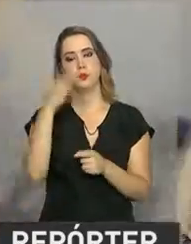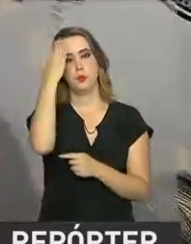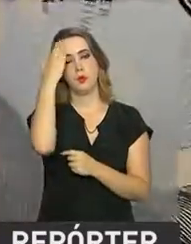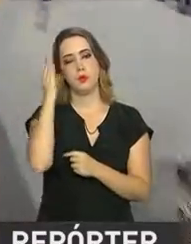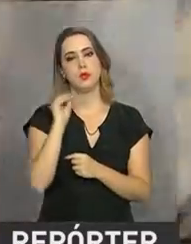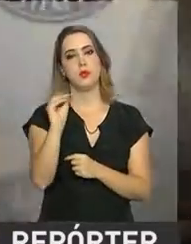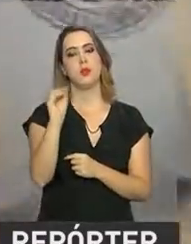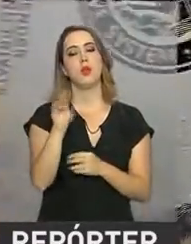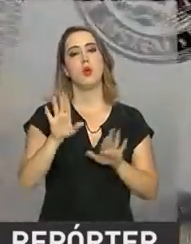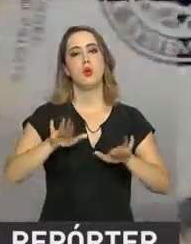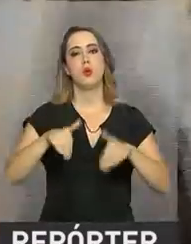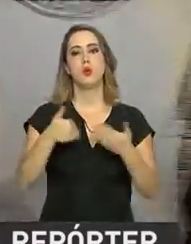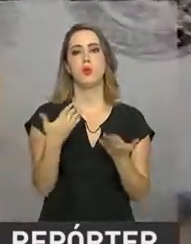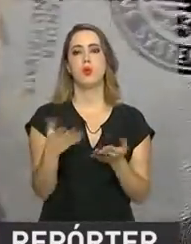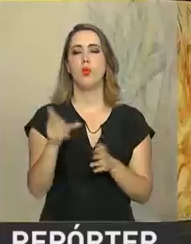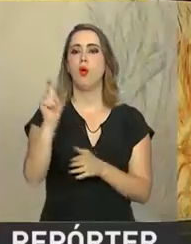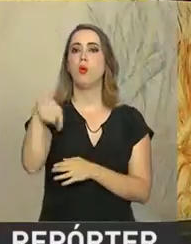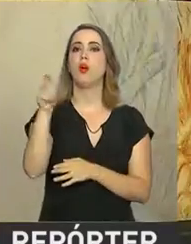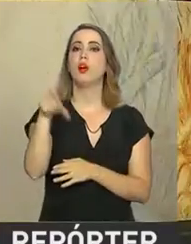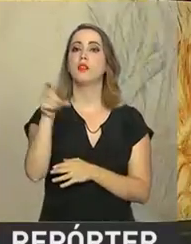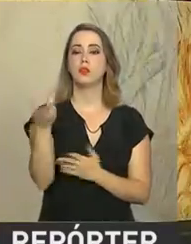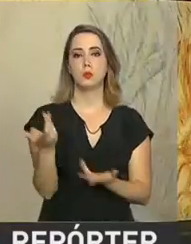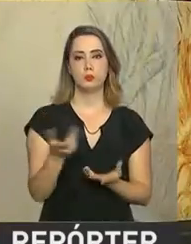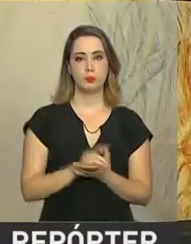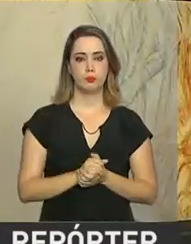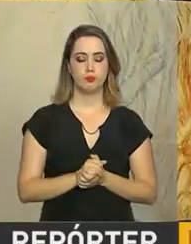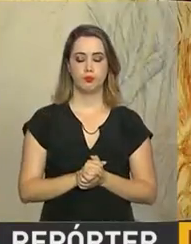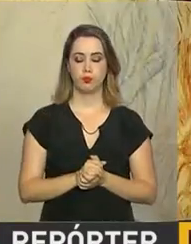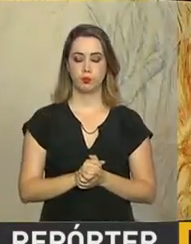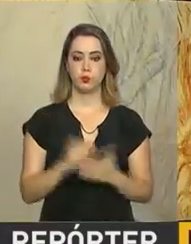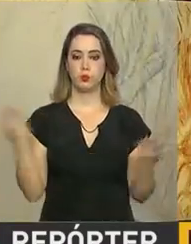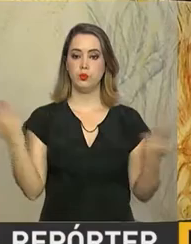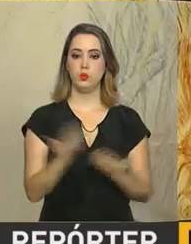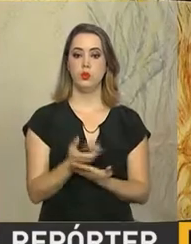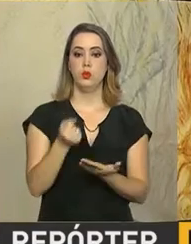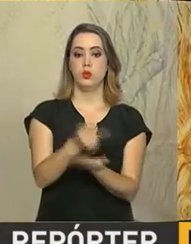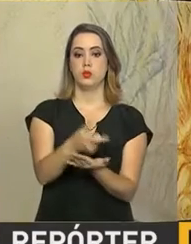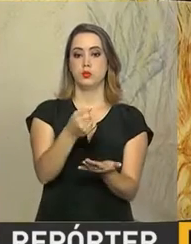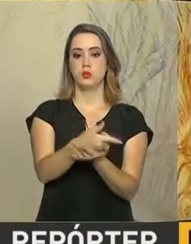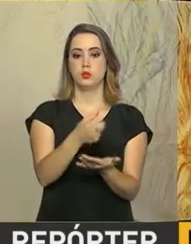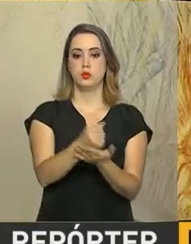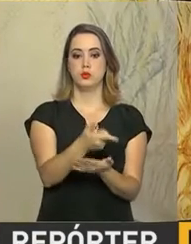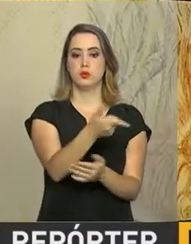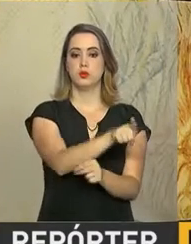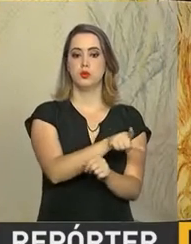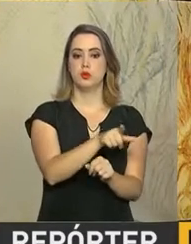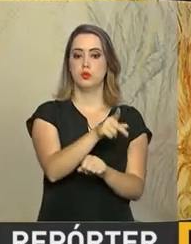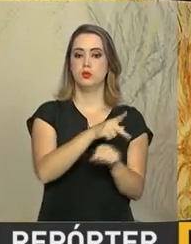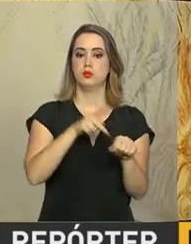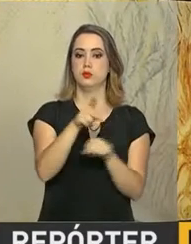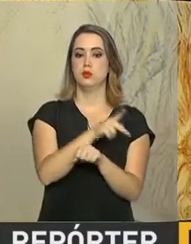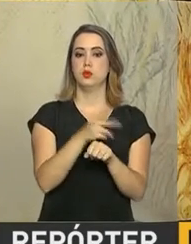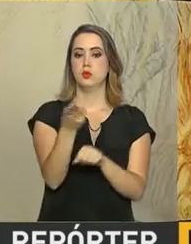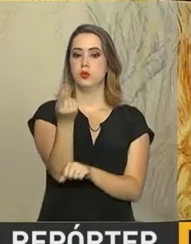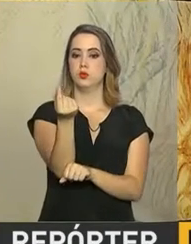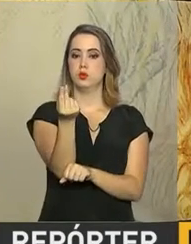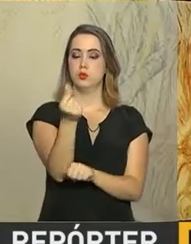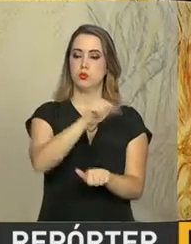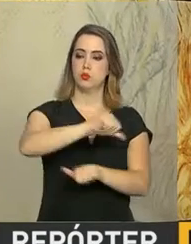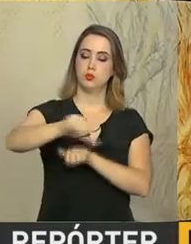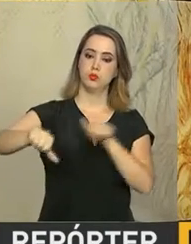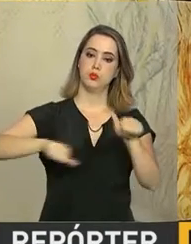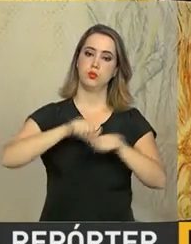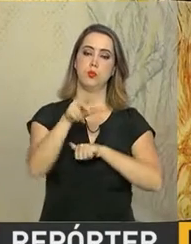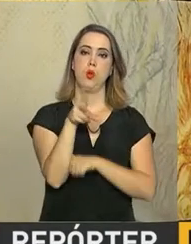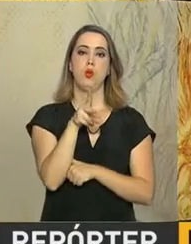não são obrigadas a fornecer o serviço hoje quando é feito a compra no exterior o valor se paga em reais é convertido no